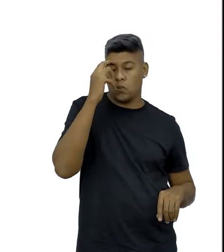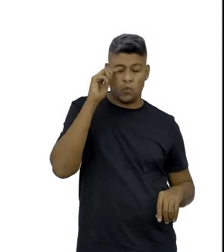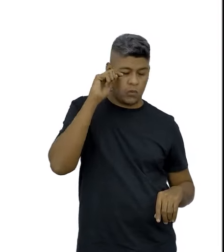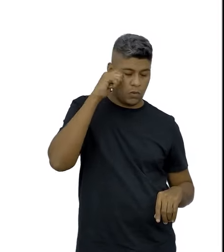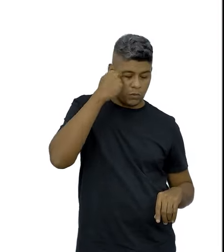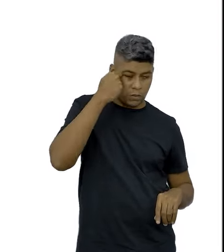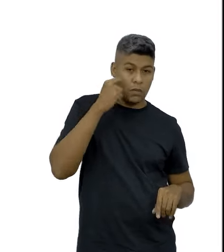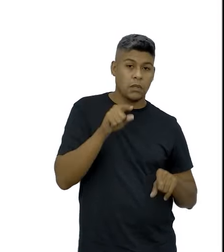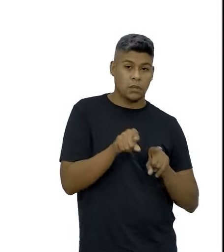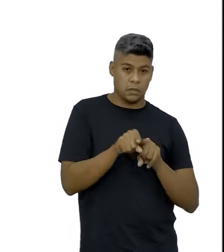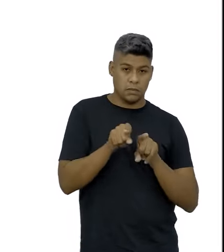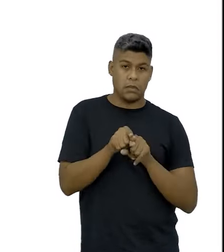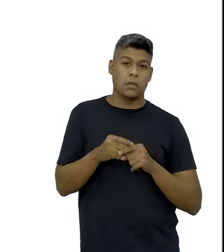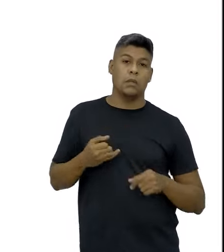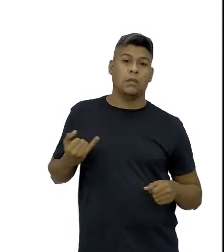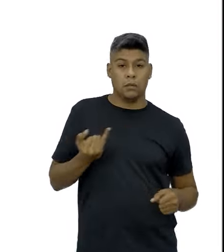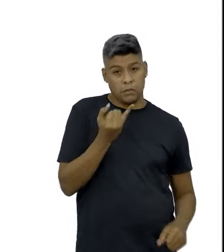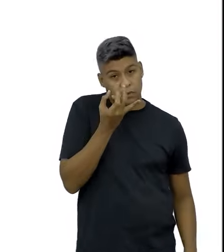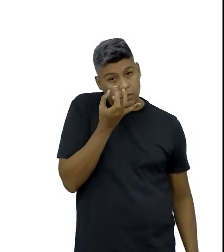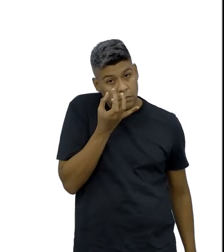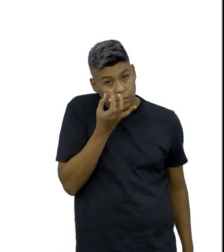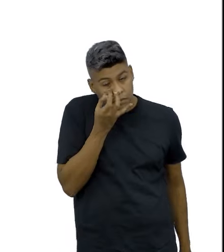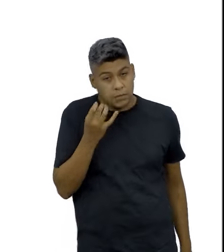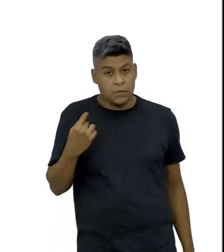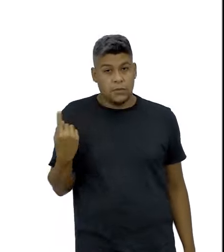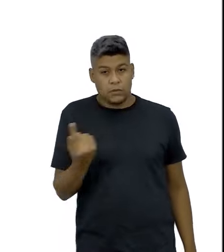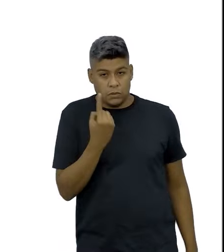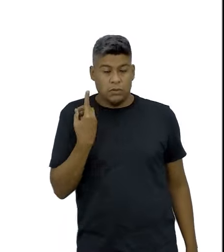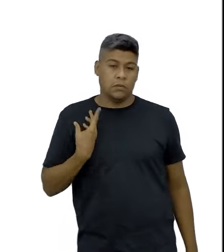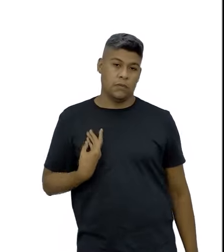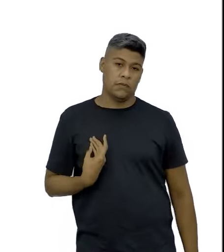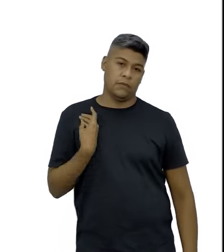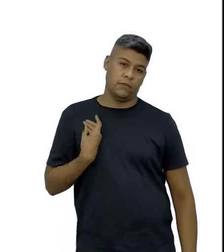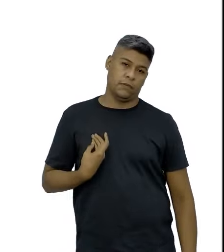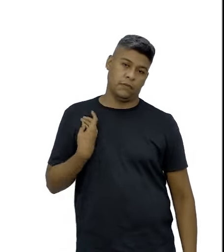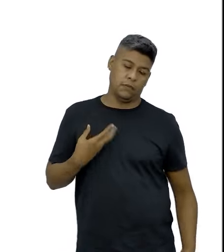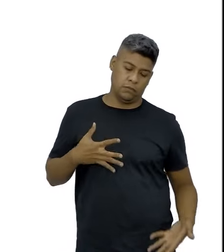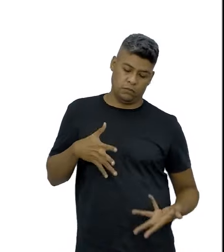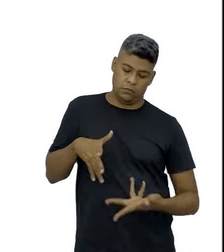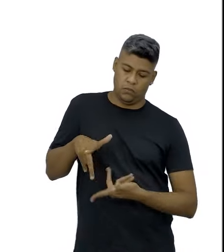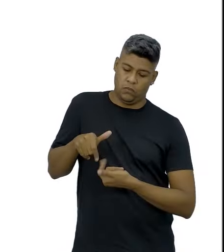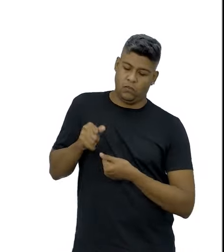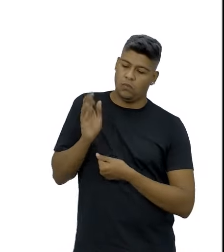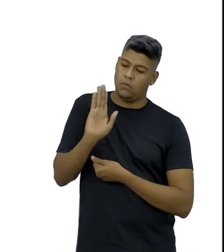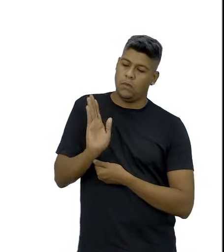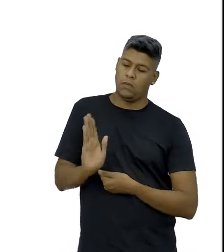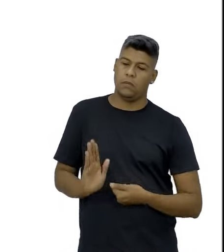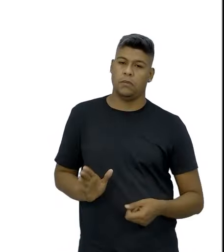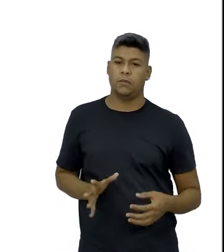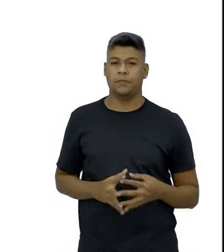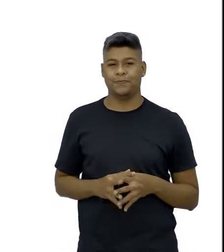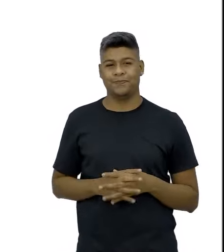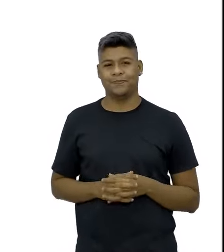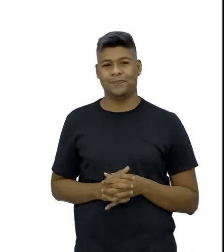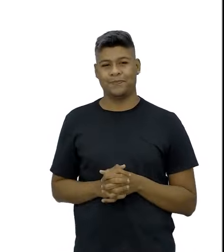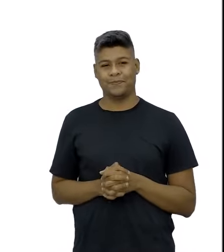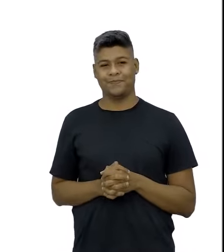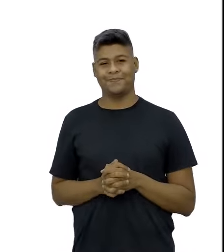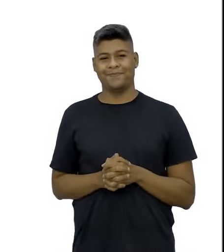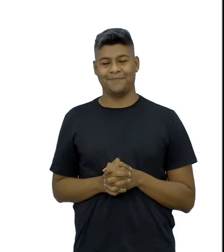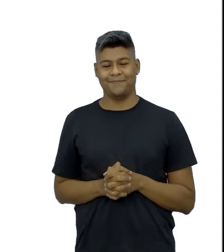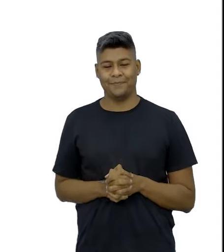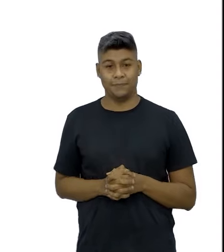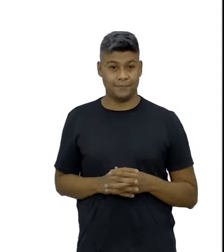mais, a importância de sua presença em nossa Constituição como povo brasileiro. O segundo ponto a